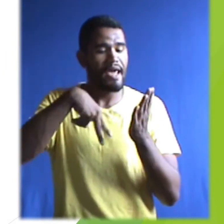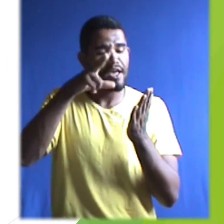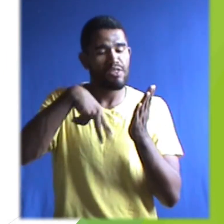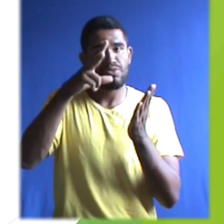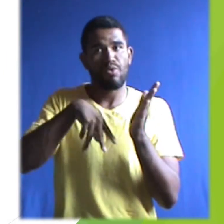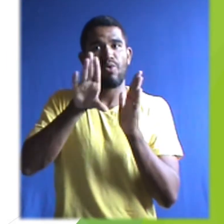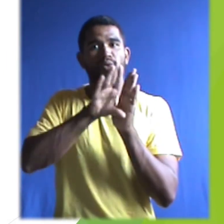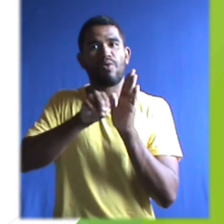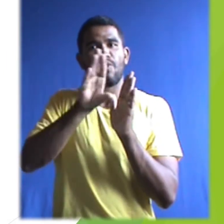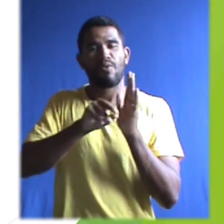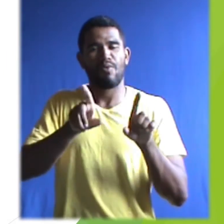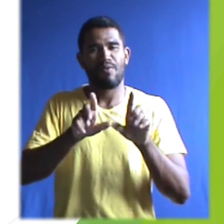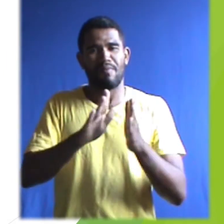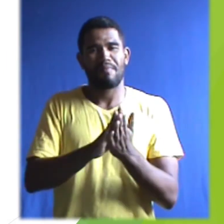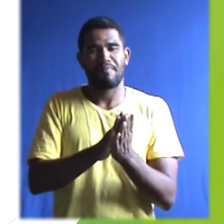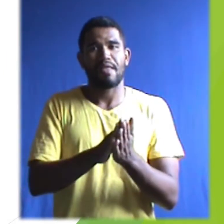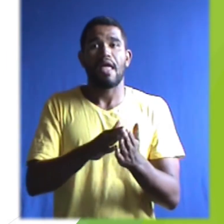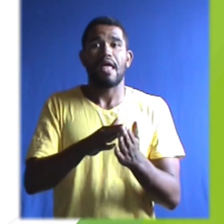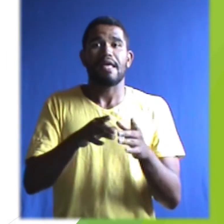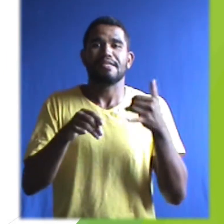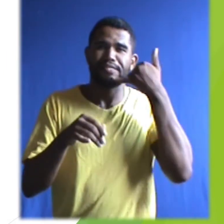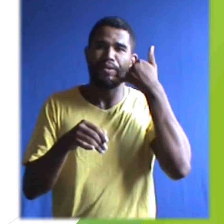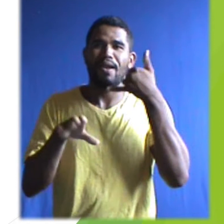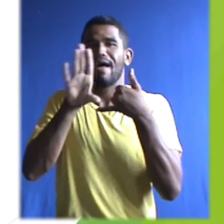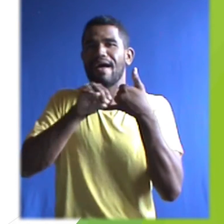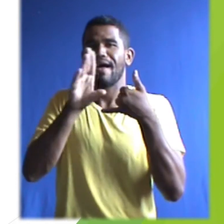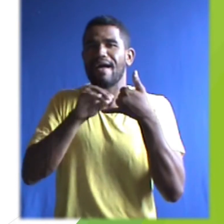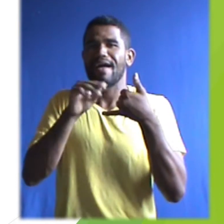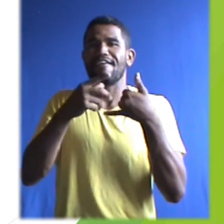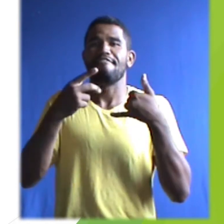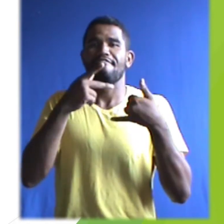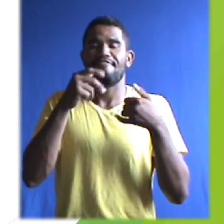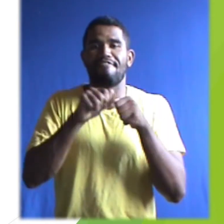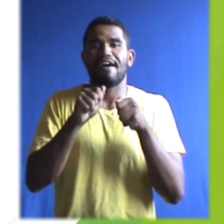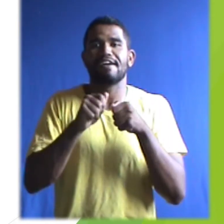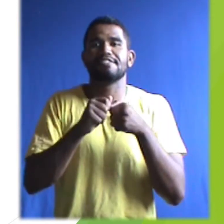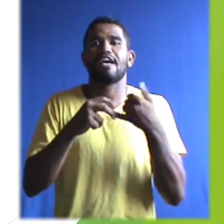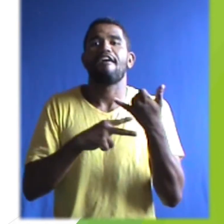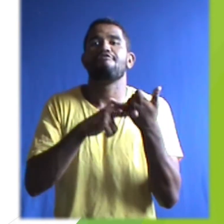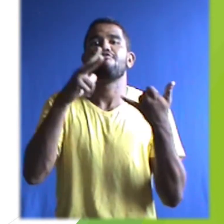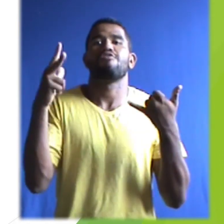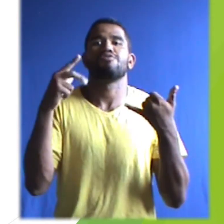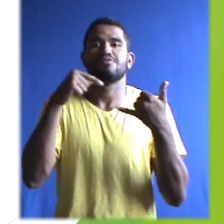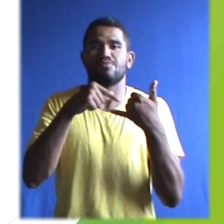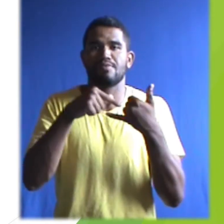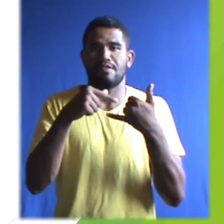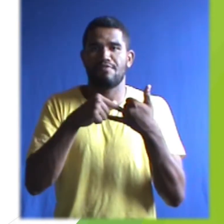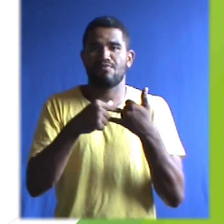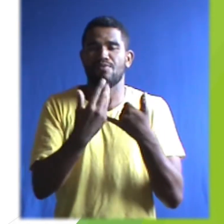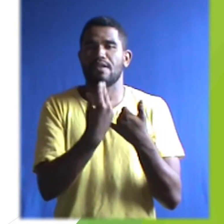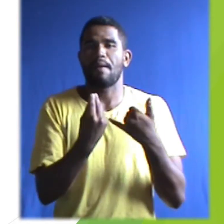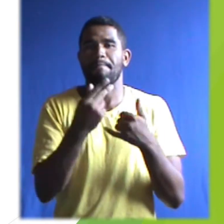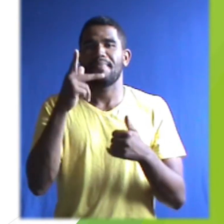leitores automáticos de texto, eles são muito úteis para a vida acadêmica de vocês, e vocês podem até incorporá-lo na vida docente, tá